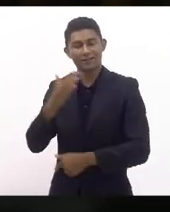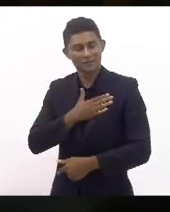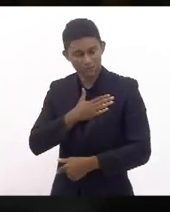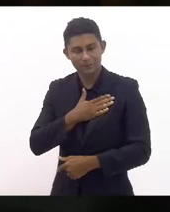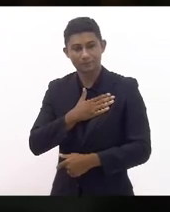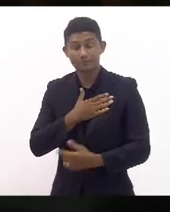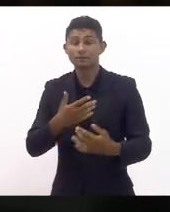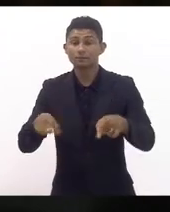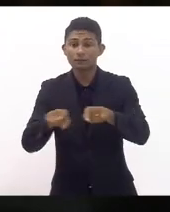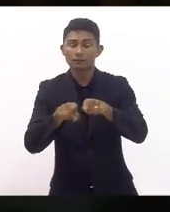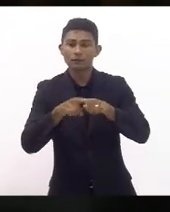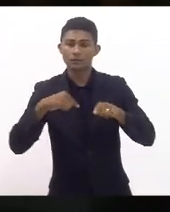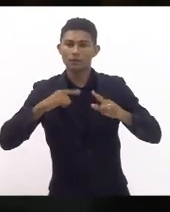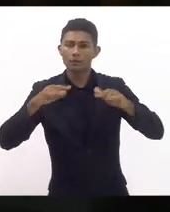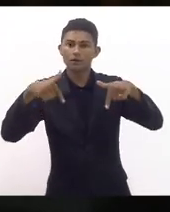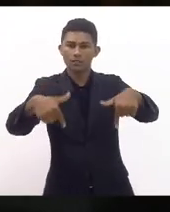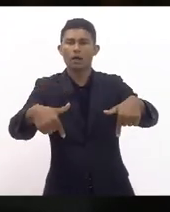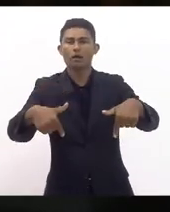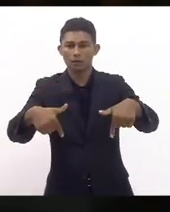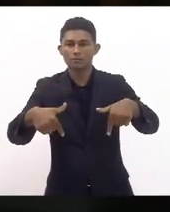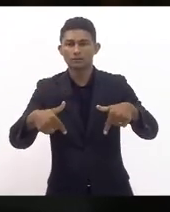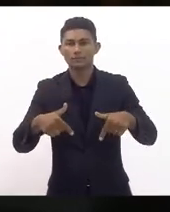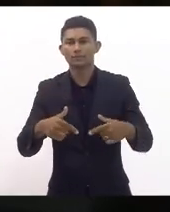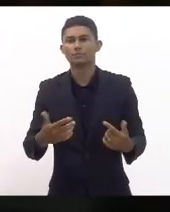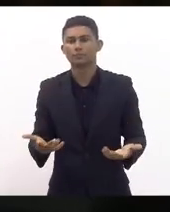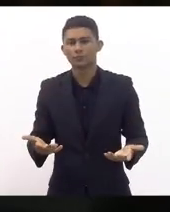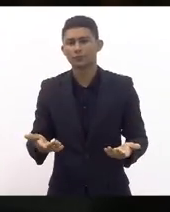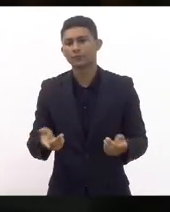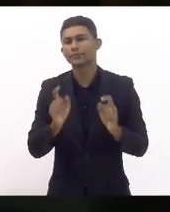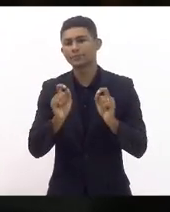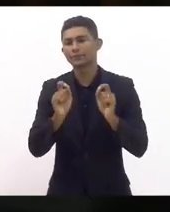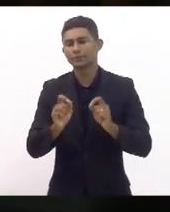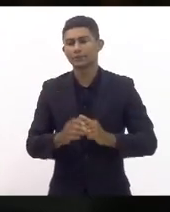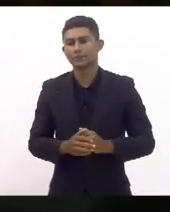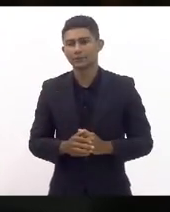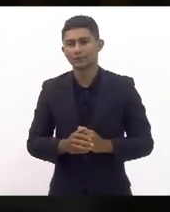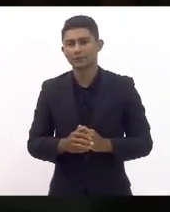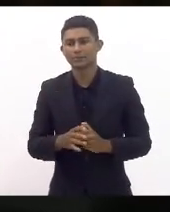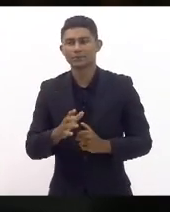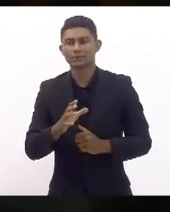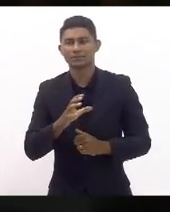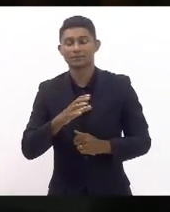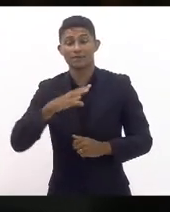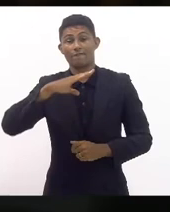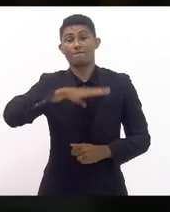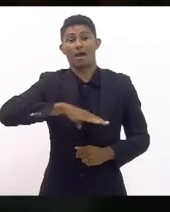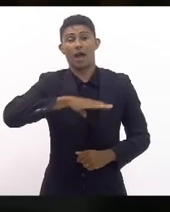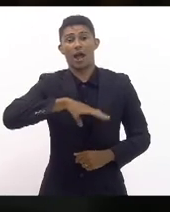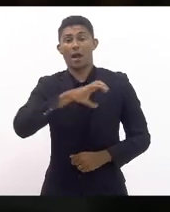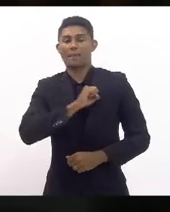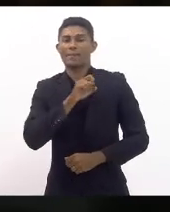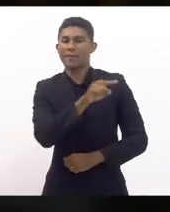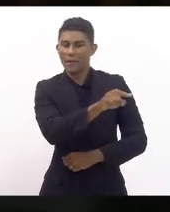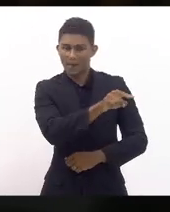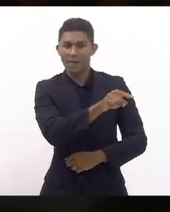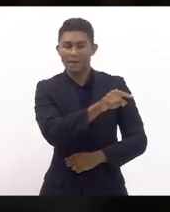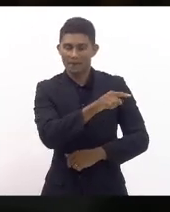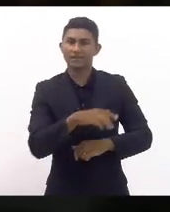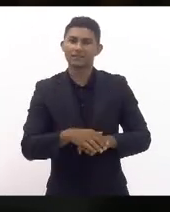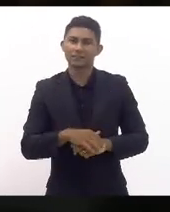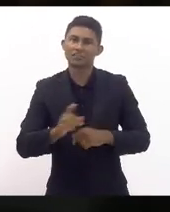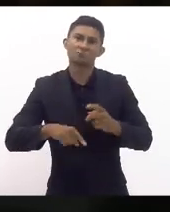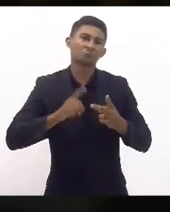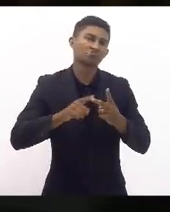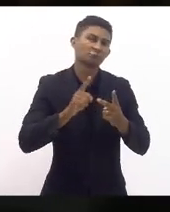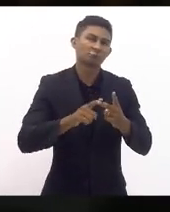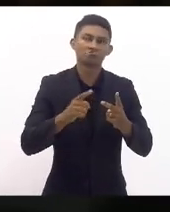eu estava olhando aqui, assim como não tem preço amar o Vasco, assim como não tem preço